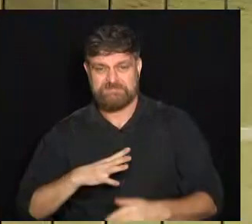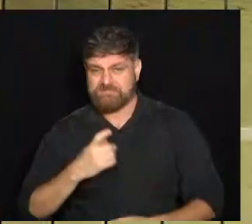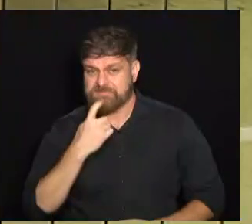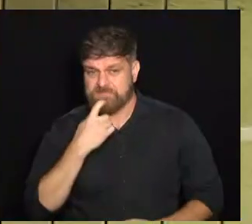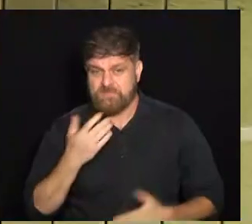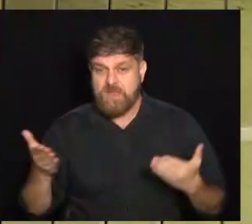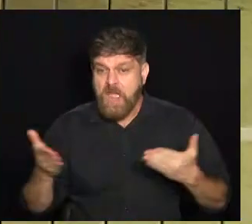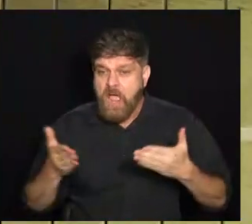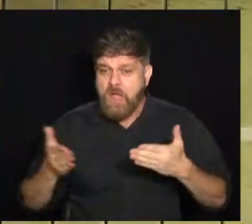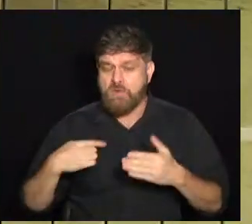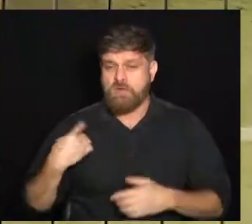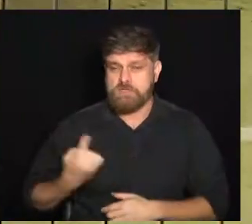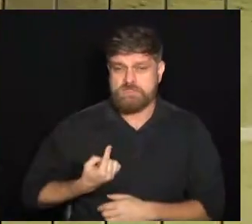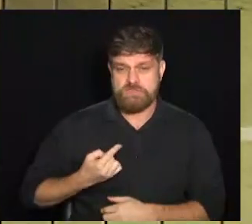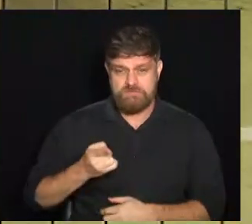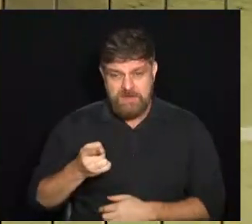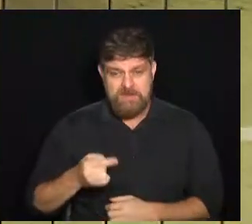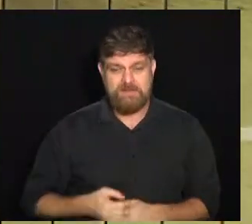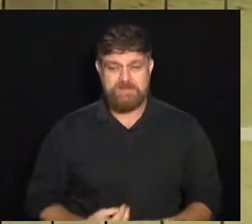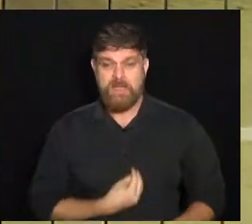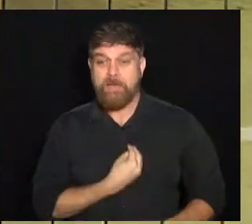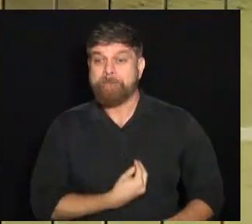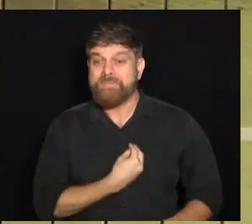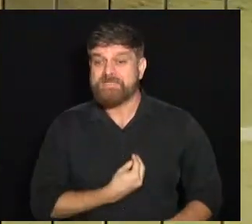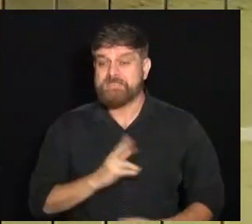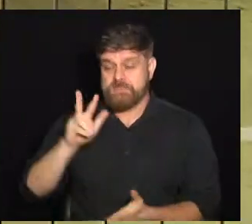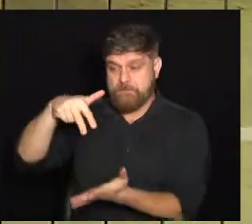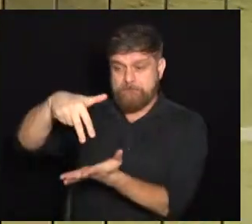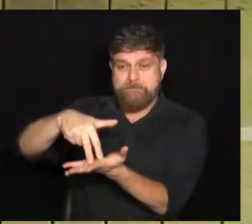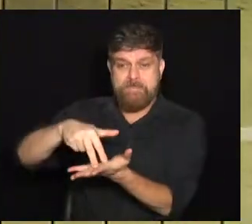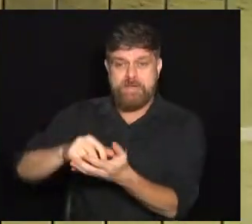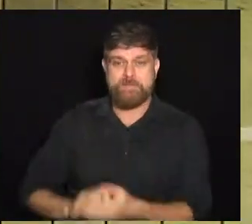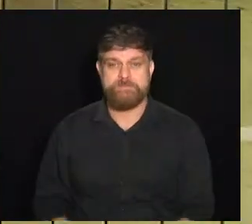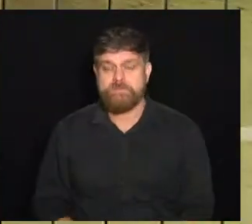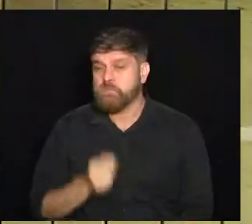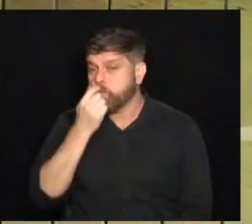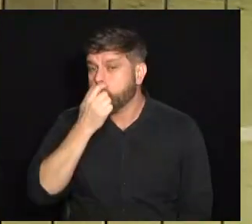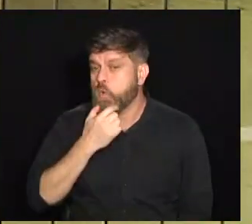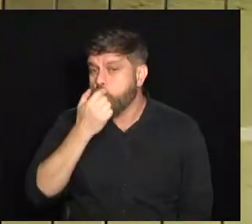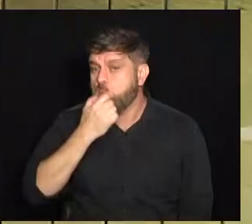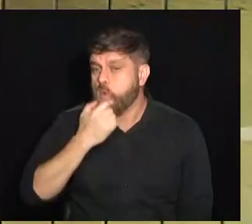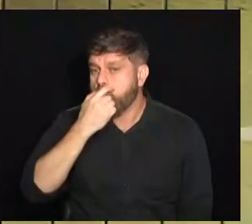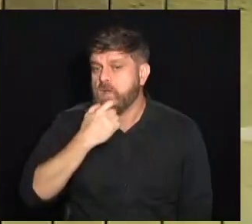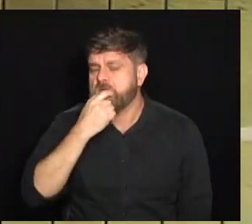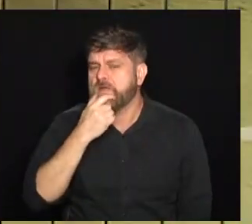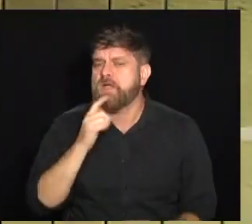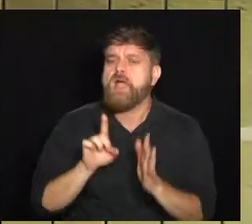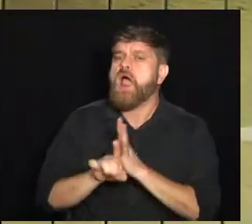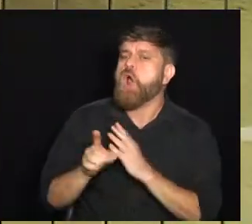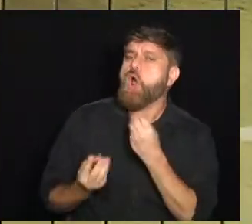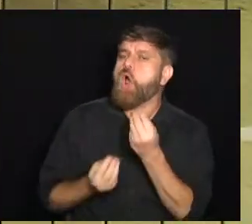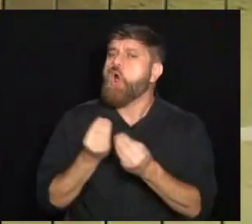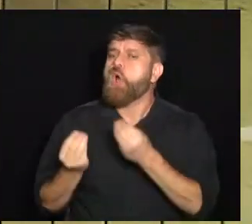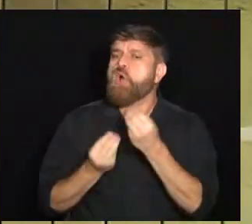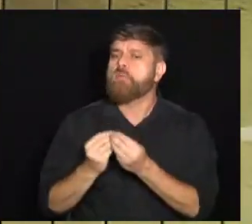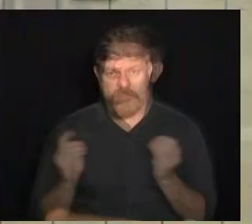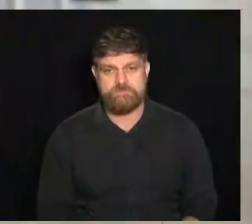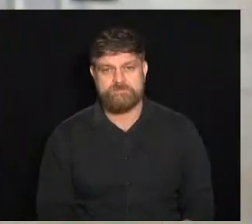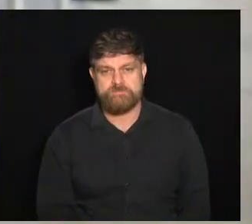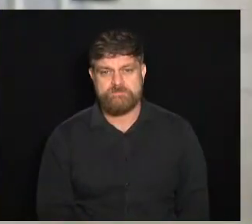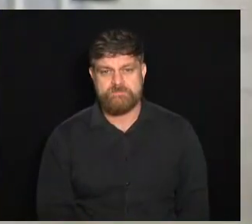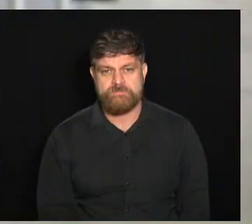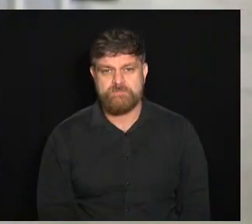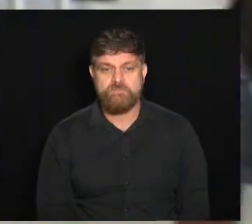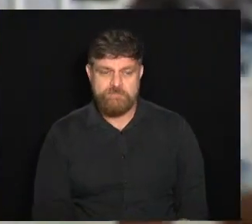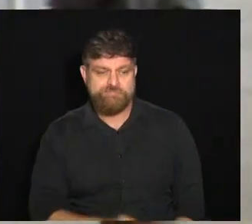a gente vai agora, onde está o repórter Rubens Morelli. Rubens, como está a movimentação aí no terminal? Bom dia. Pois